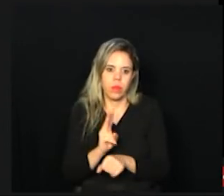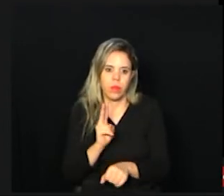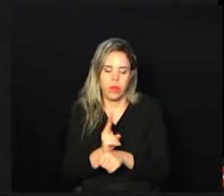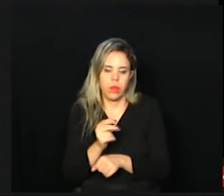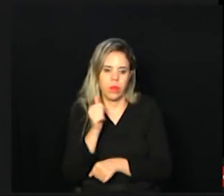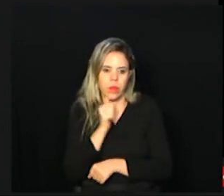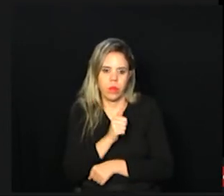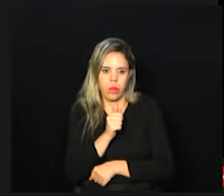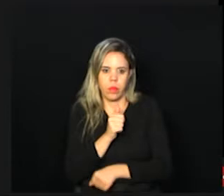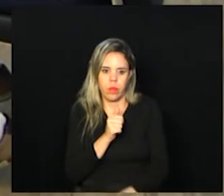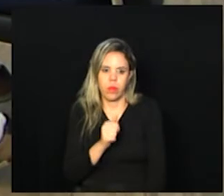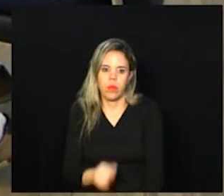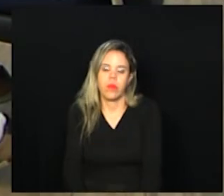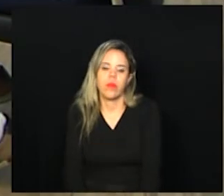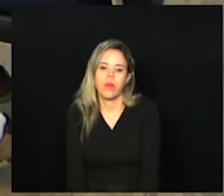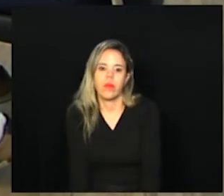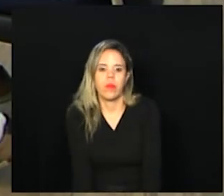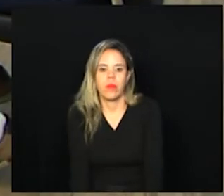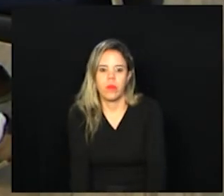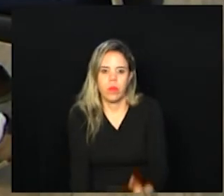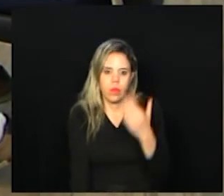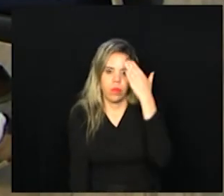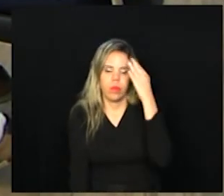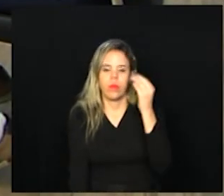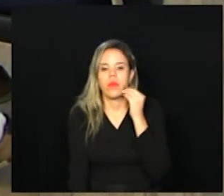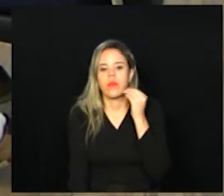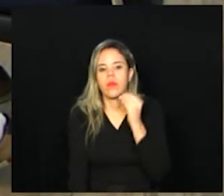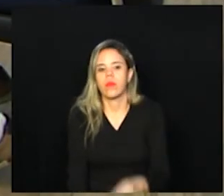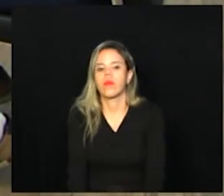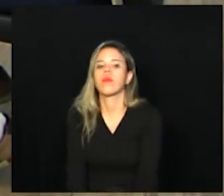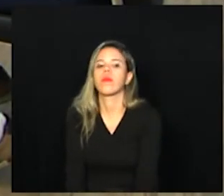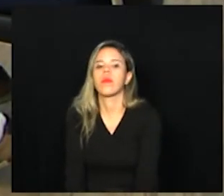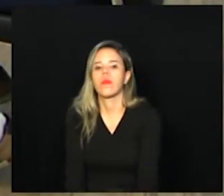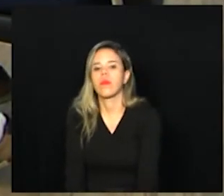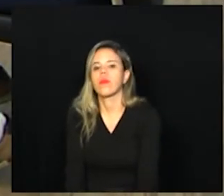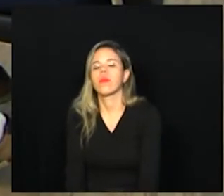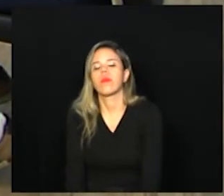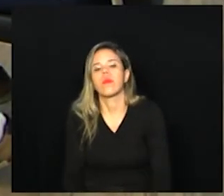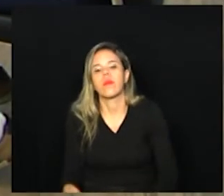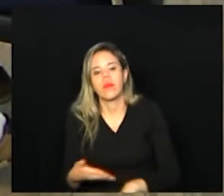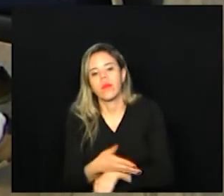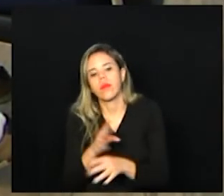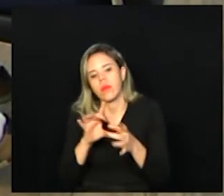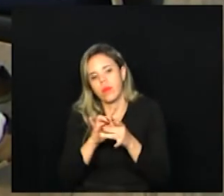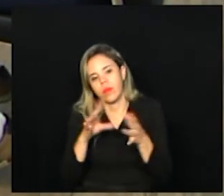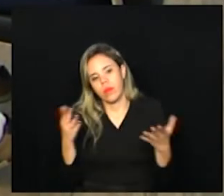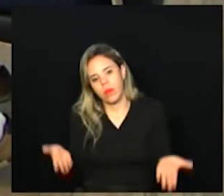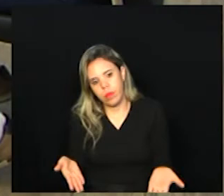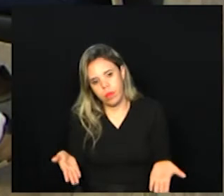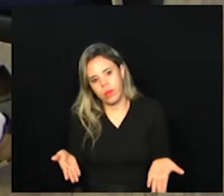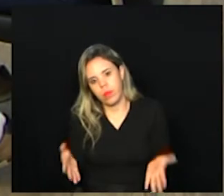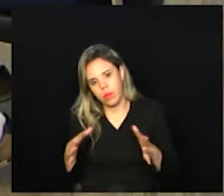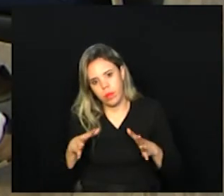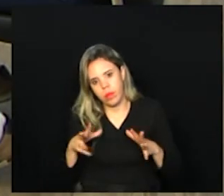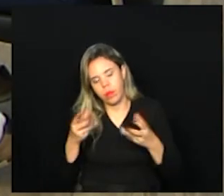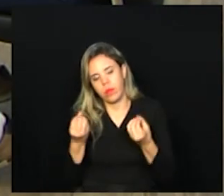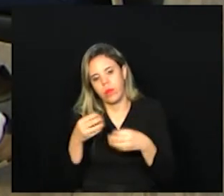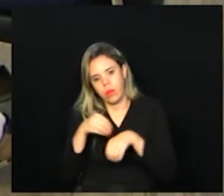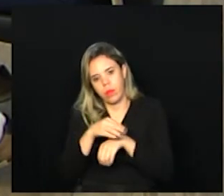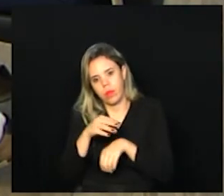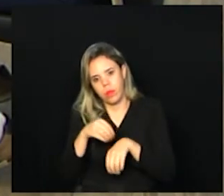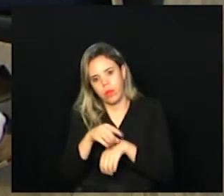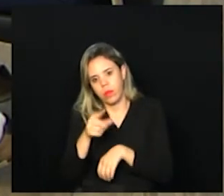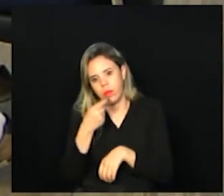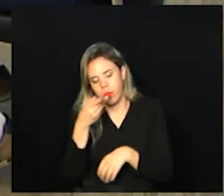mulher. Muito Fábia, obrigada pela oportunidade. Muito obrigado pela disponibilidade do seu tempo, todas as informações que